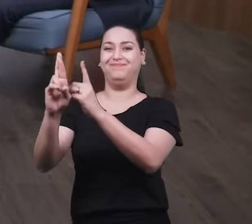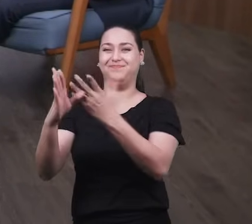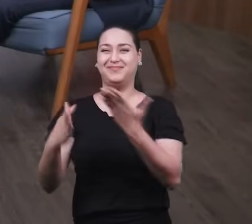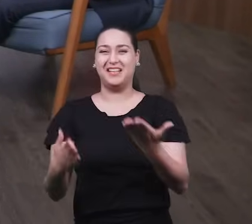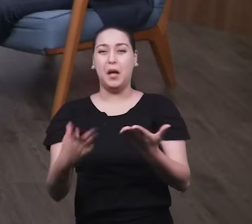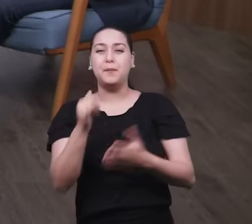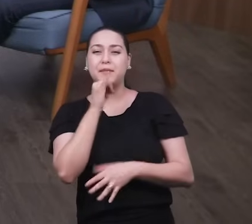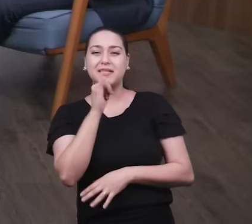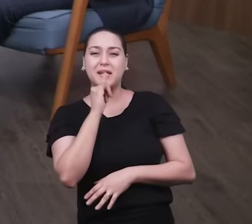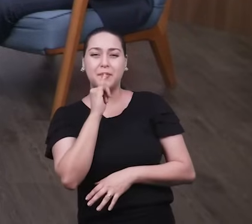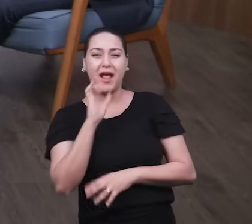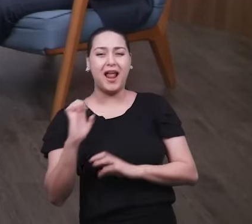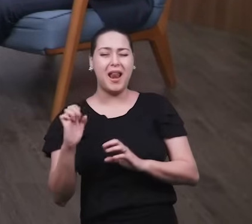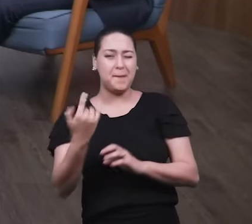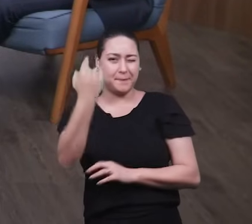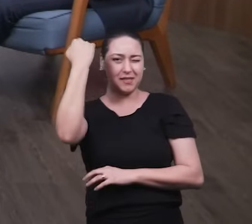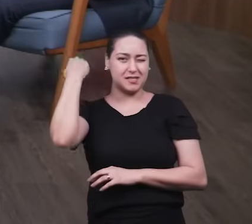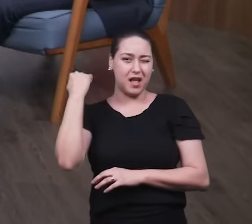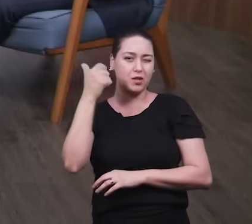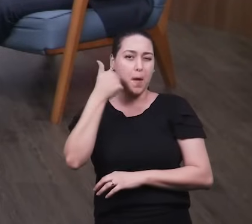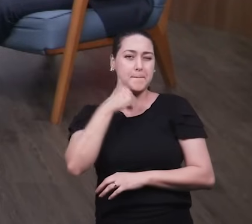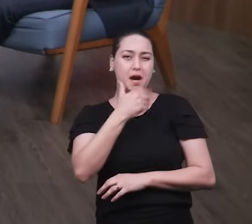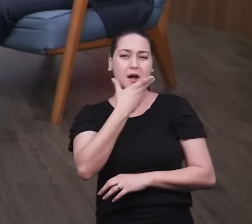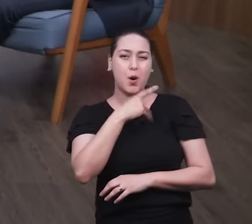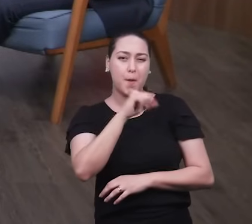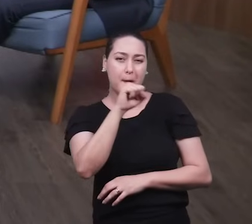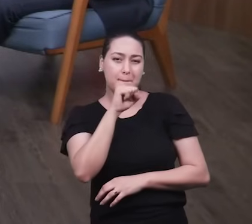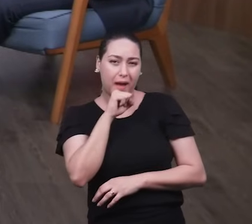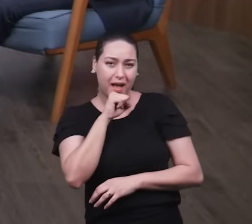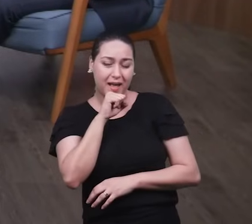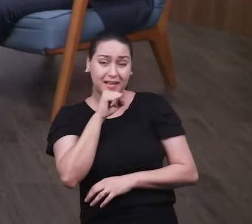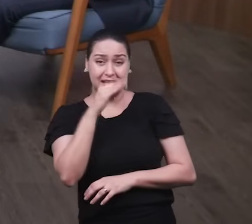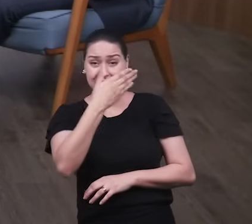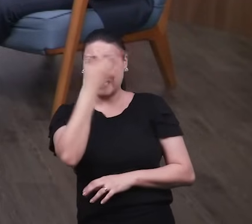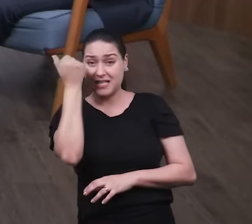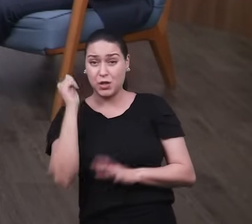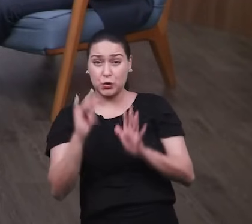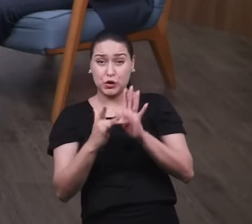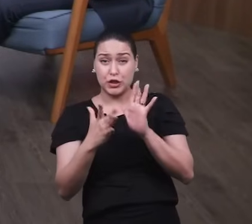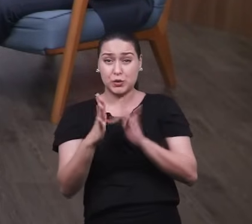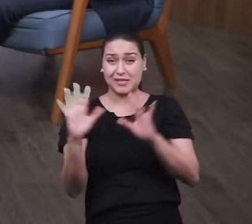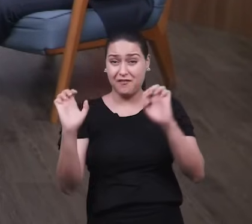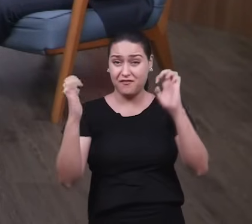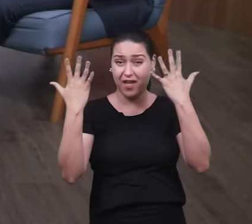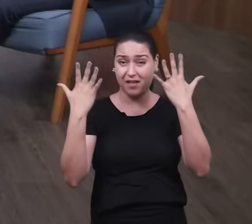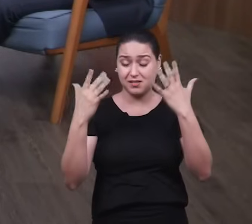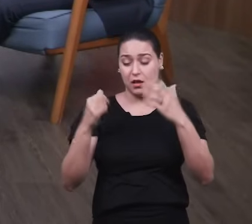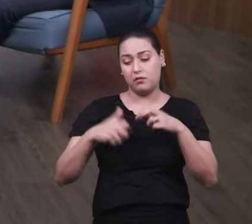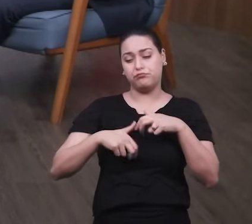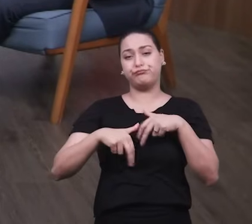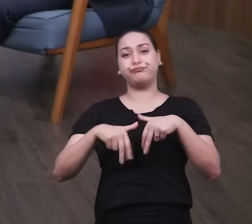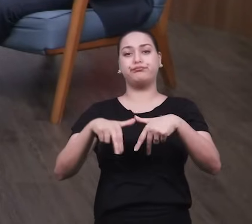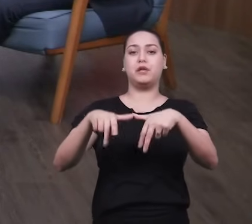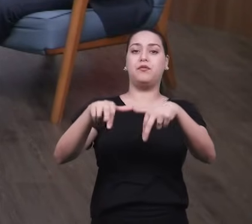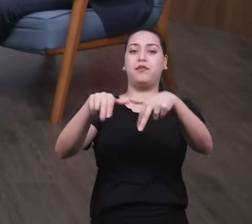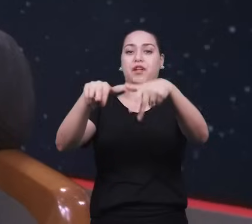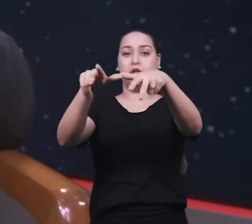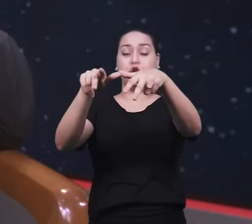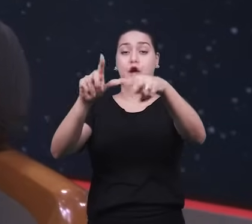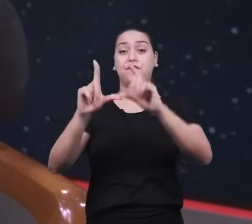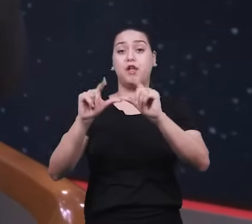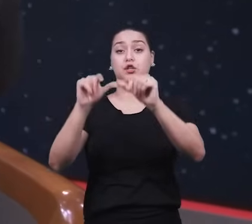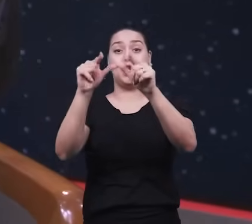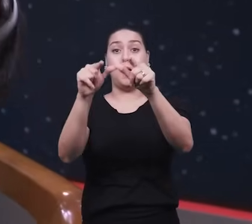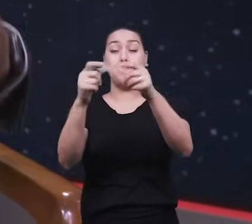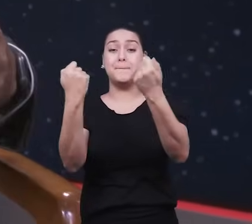e acharam que Jesus viria pelo caminho. Eles tiveram que voltar para pegar Jesus, porque, na verdade, é necessário que o